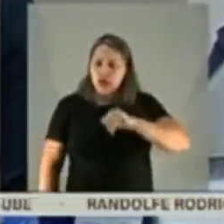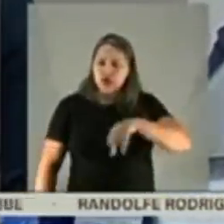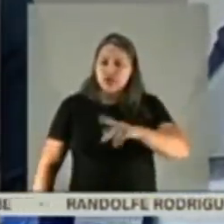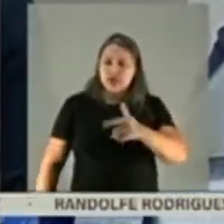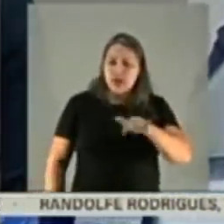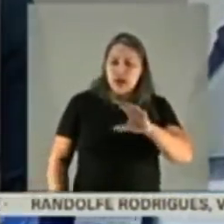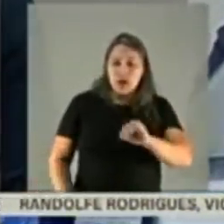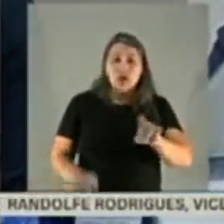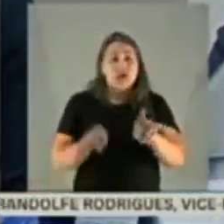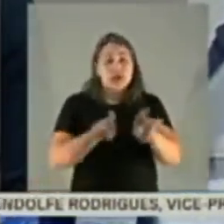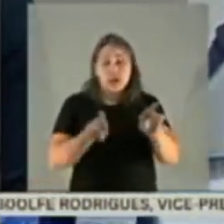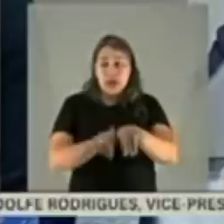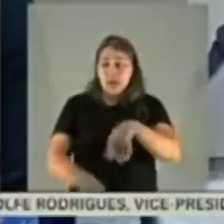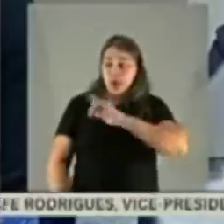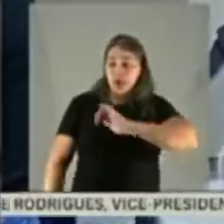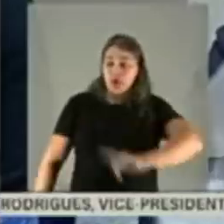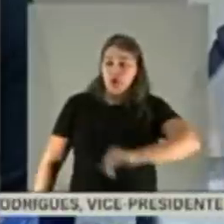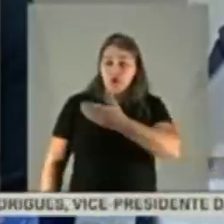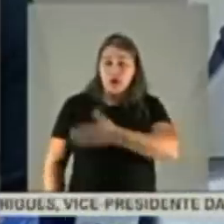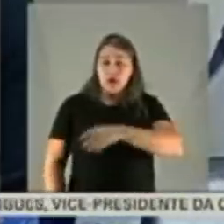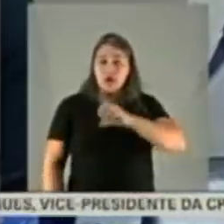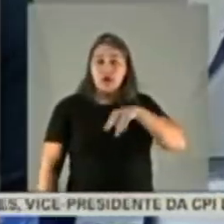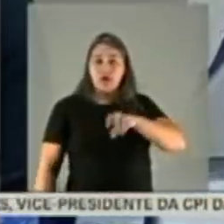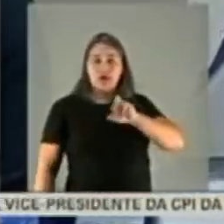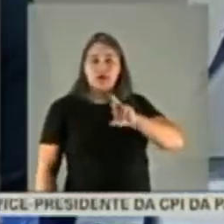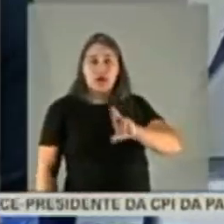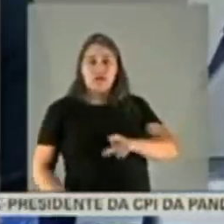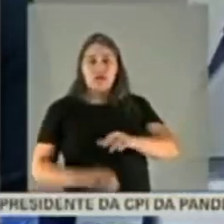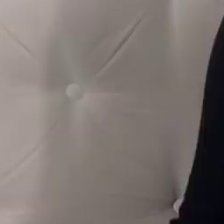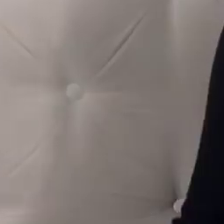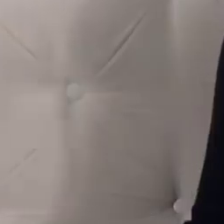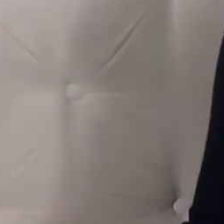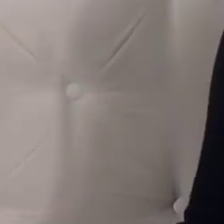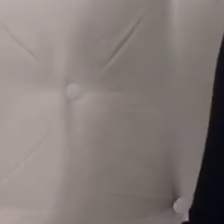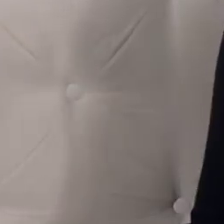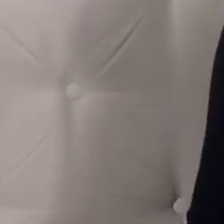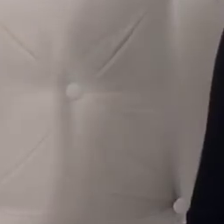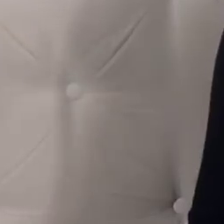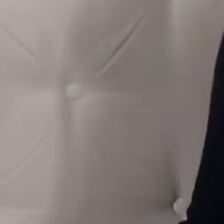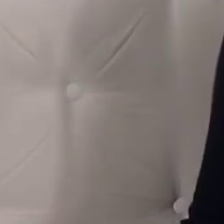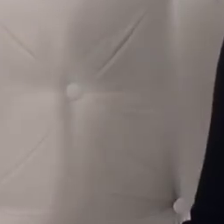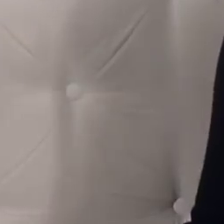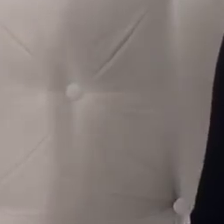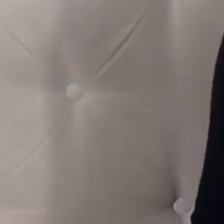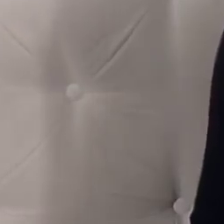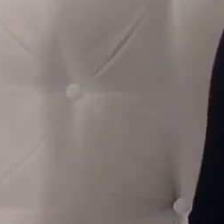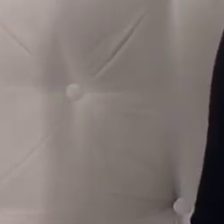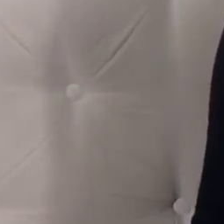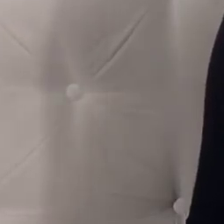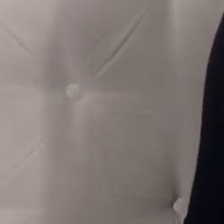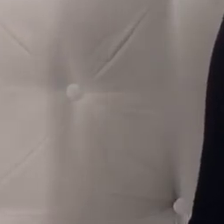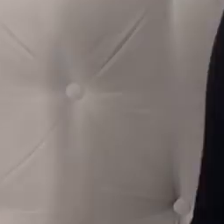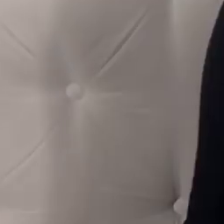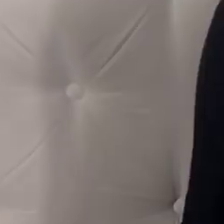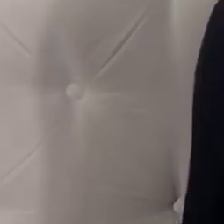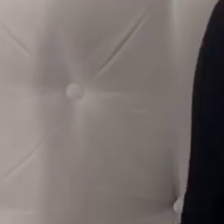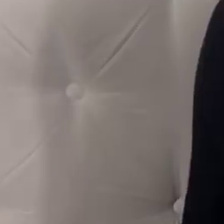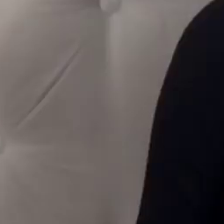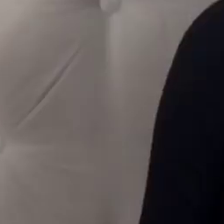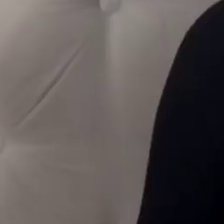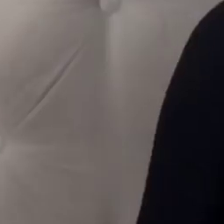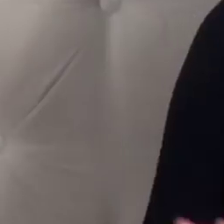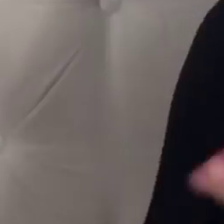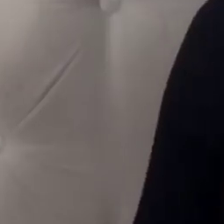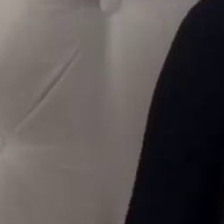Aziz, pela gestão dele na saúde. Mas algo muito importante, além do exposé do Omar, rolou naquele